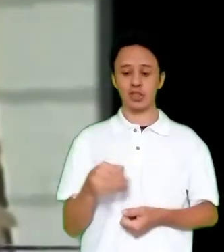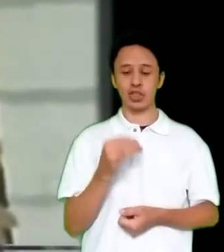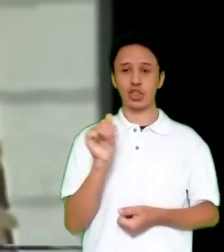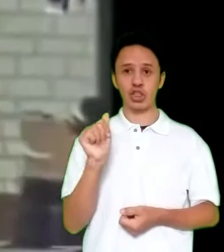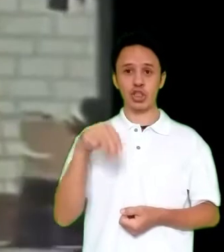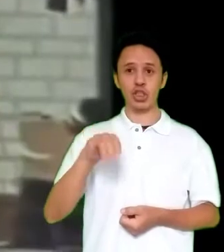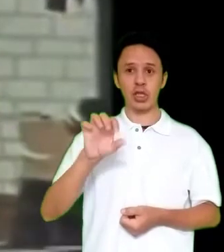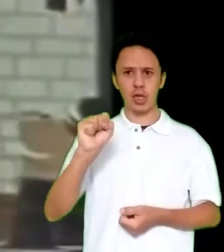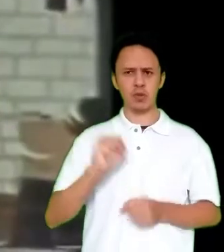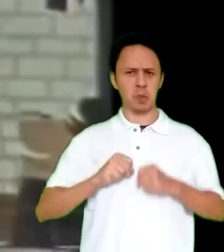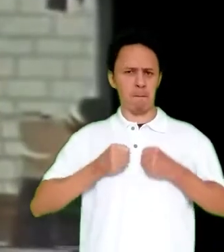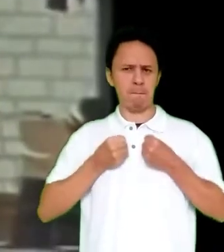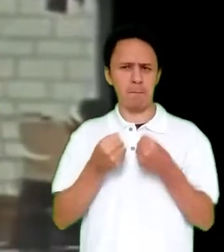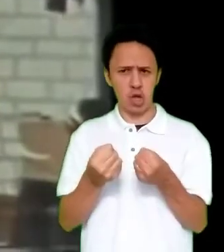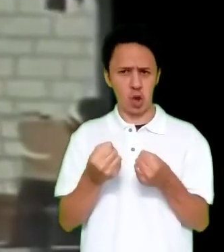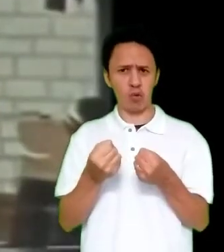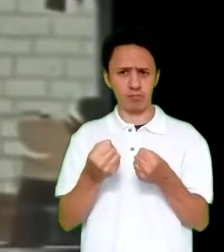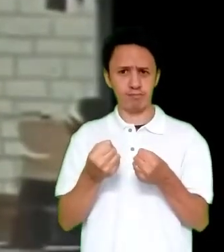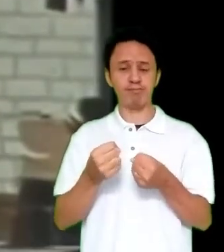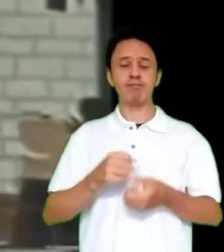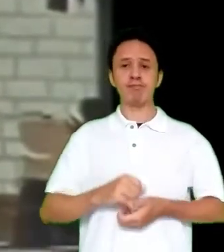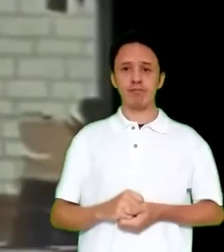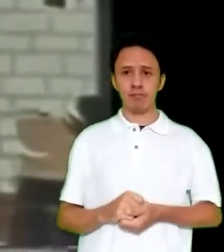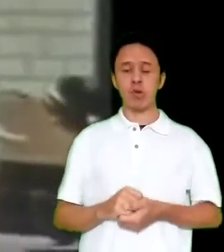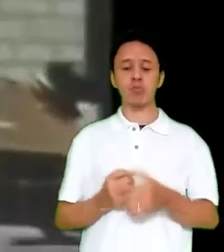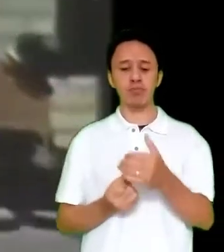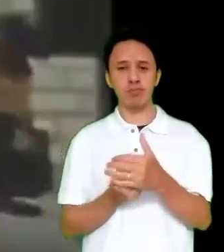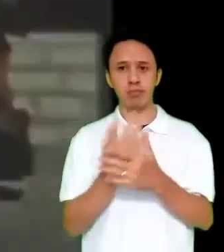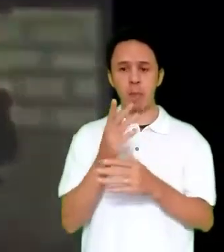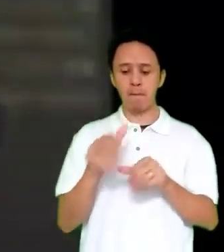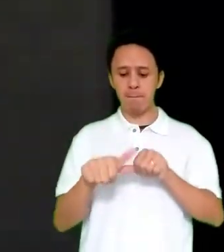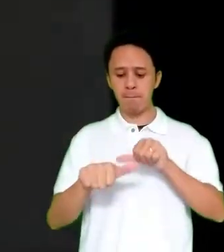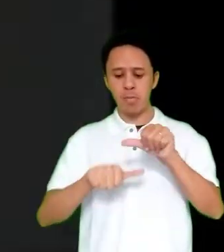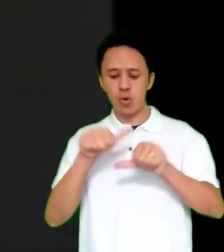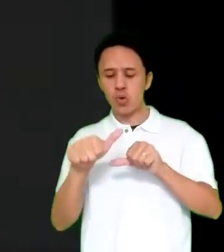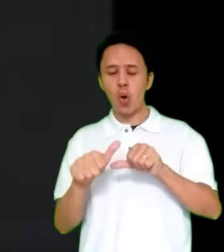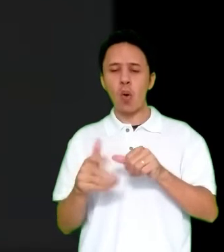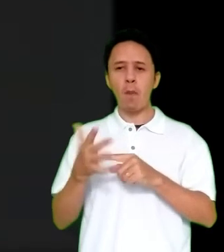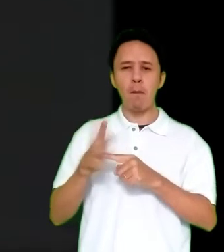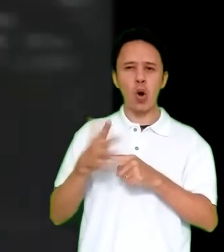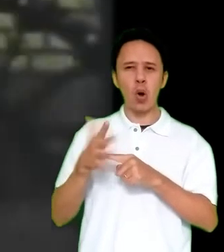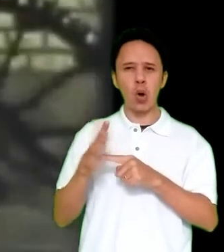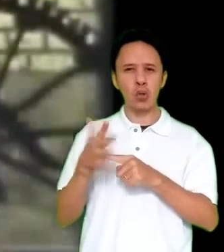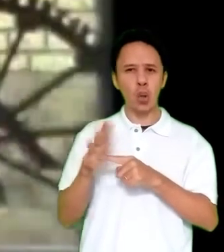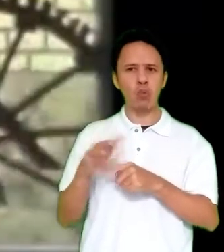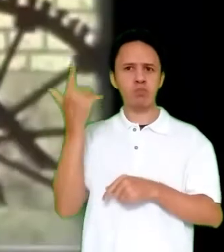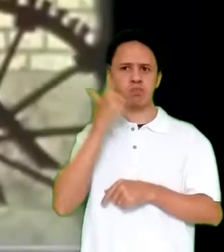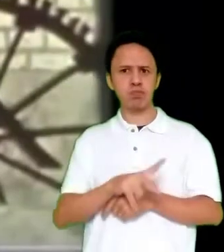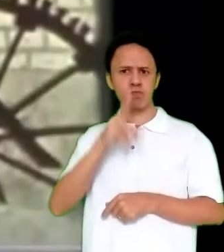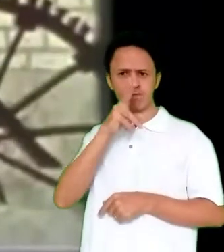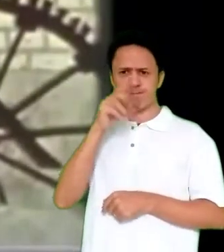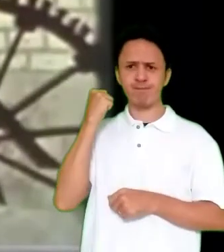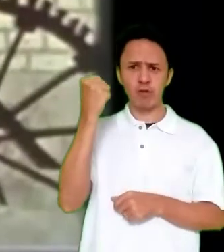James Watt empenhou-se nesse trabalho e, por volta de 1781, aperfeiçoou o motor, convertendo-o em grande fonte